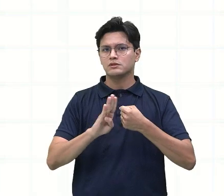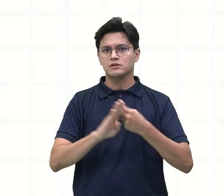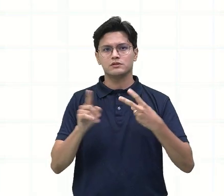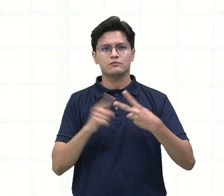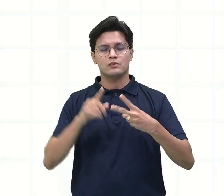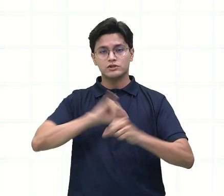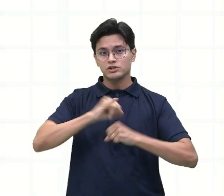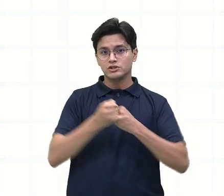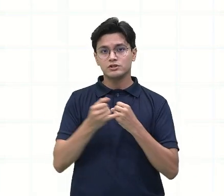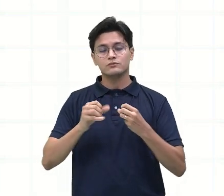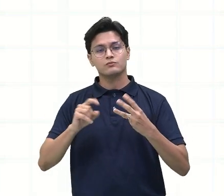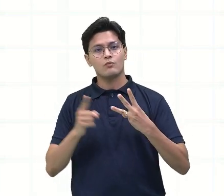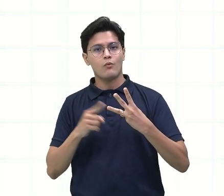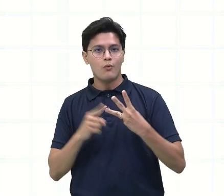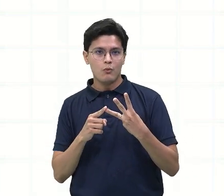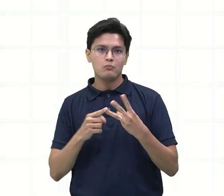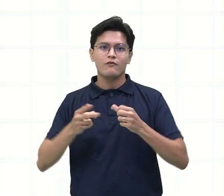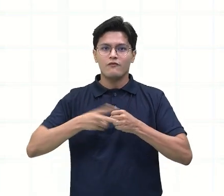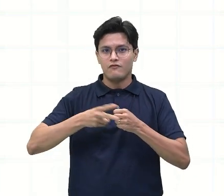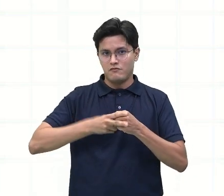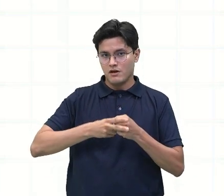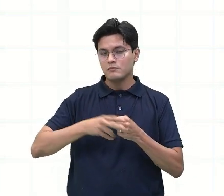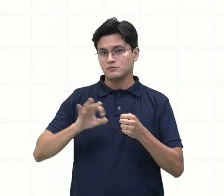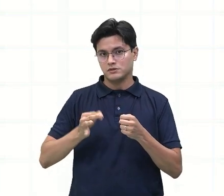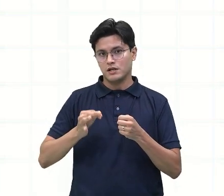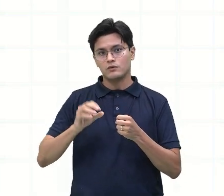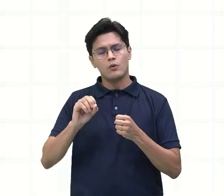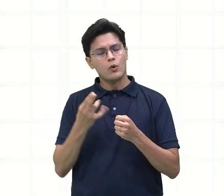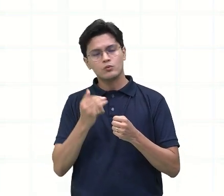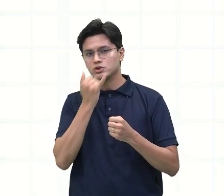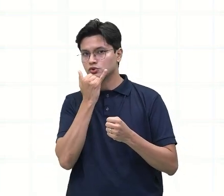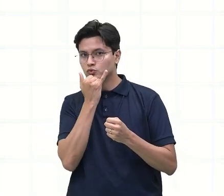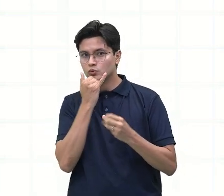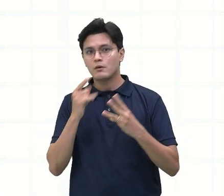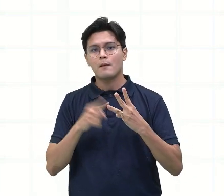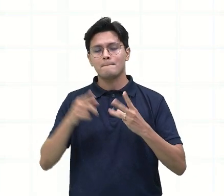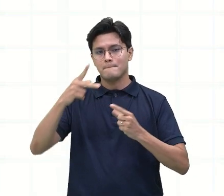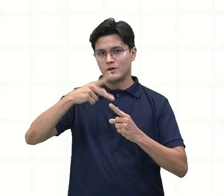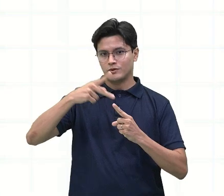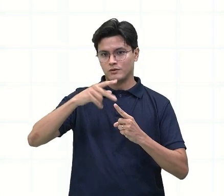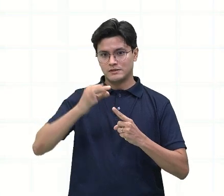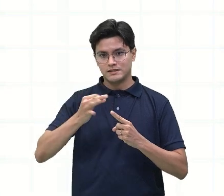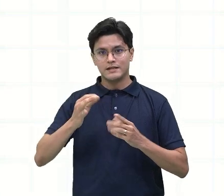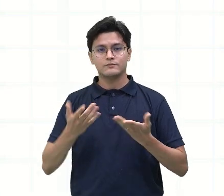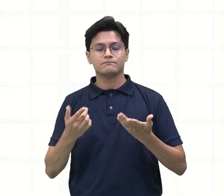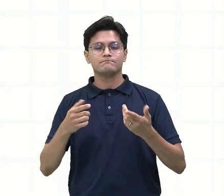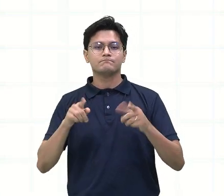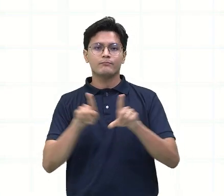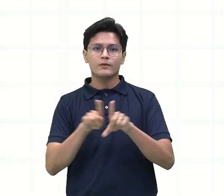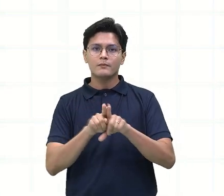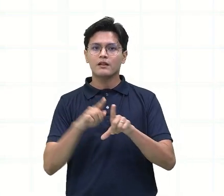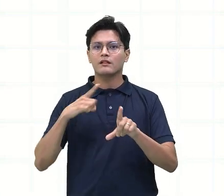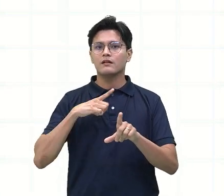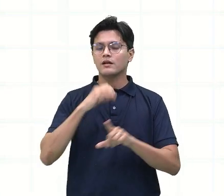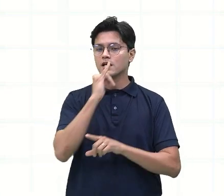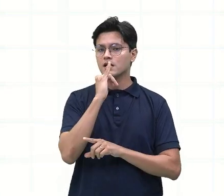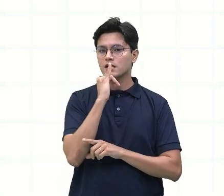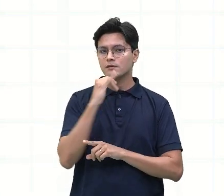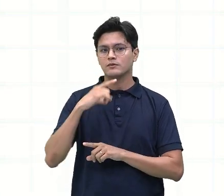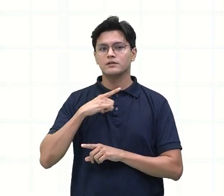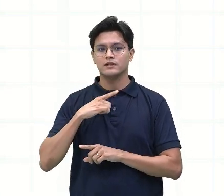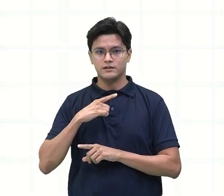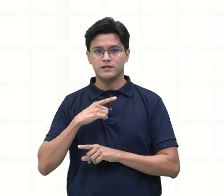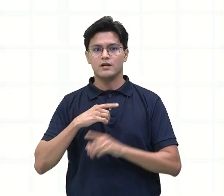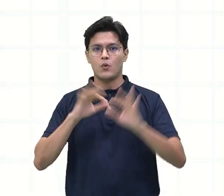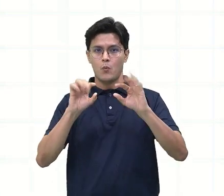um pronome. Aqui nós temos dois exemplos, né? Um que está numa frase inteira, numa oração inteira, e nós temos um outro separadinho para